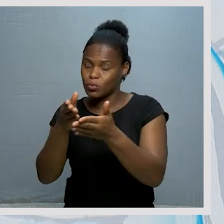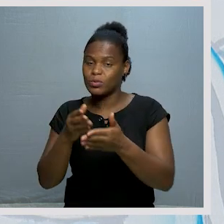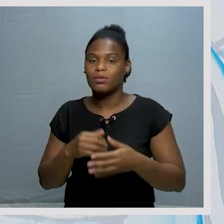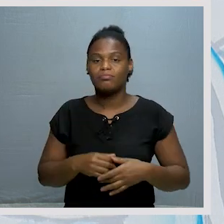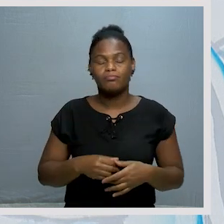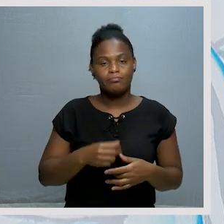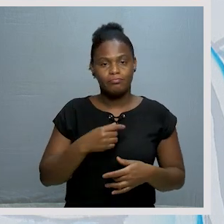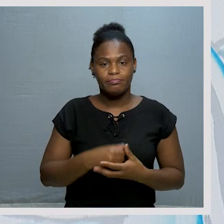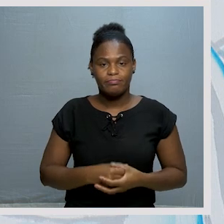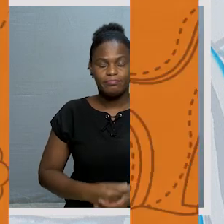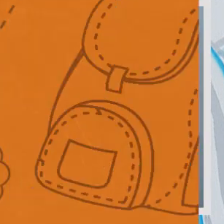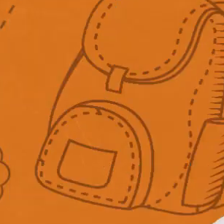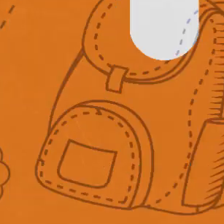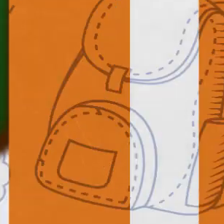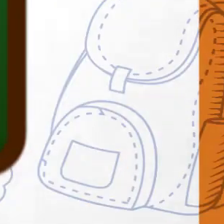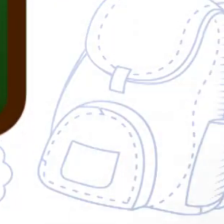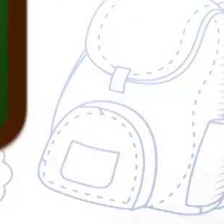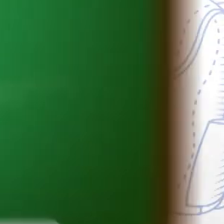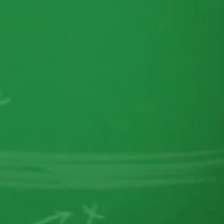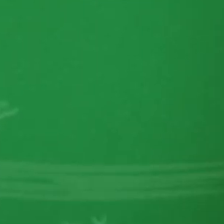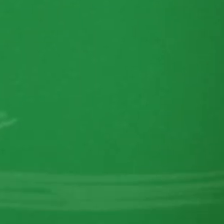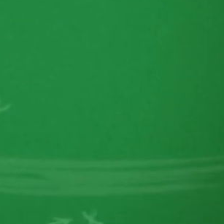estão disponíveis.